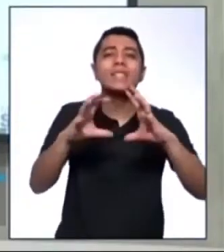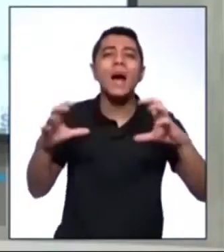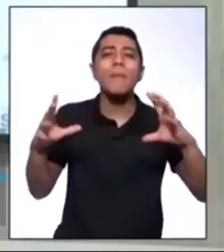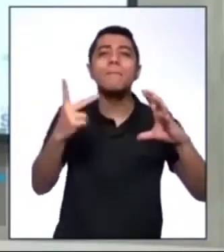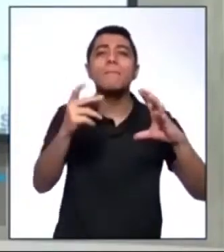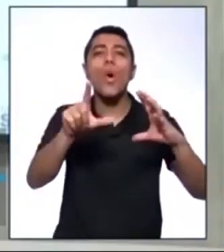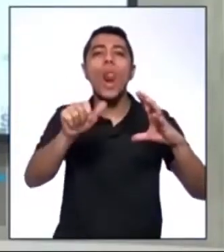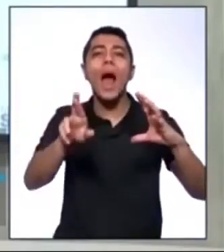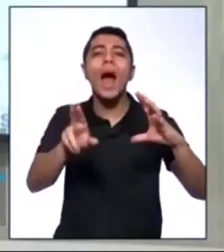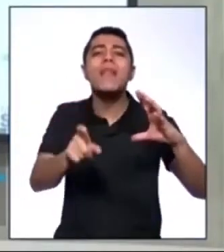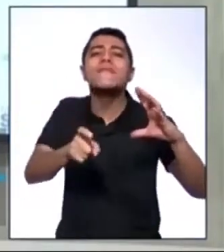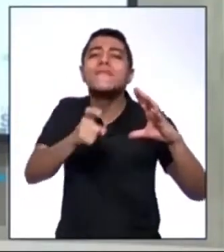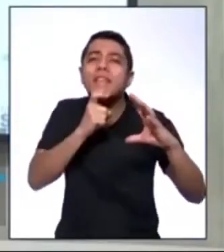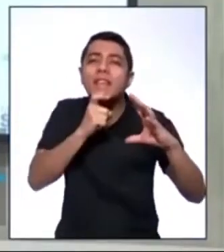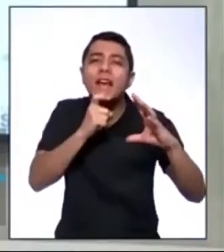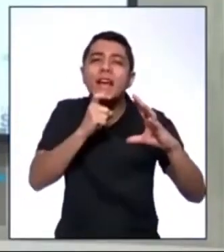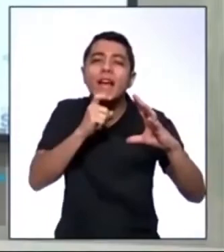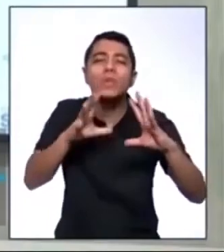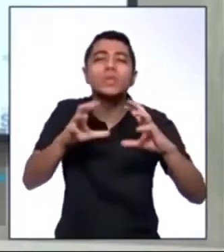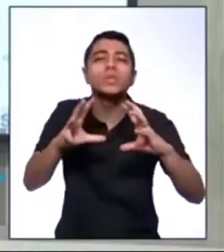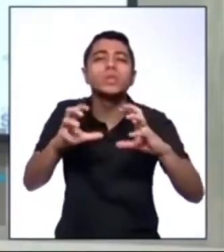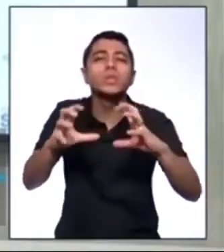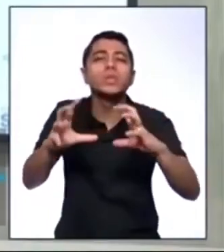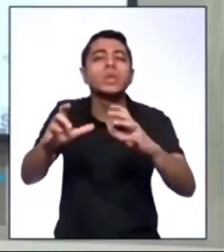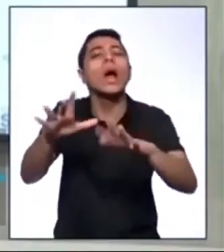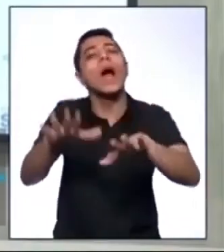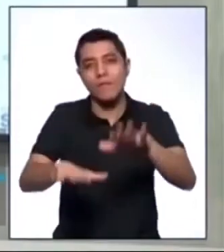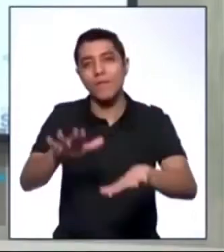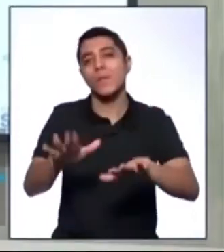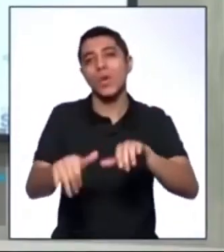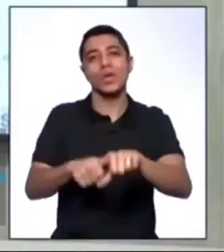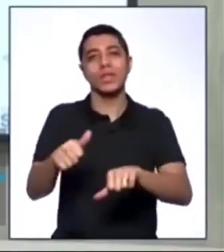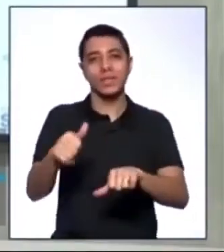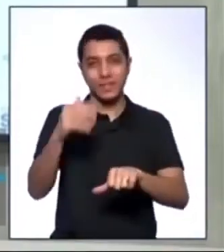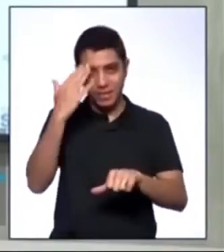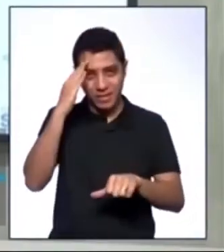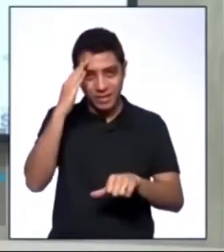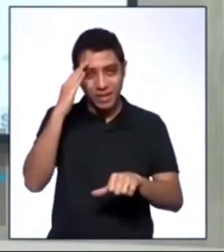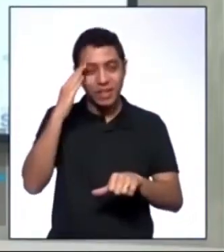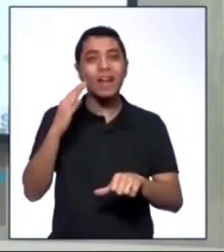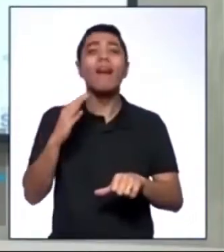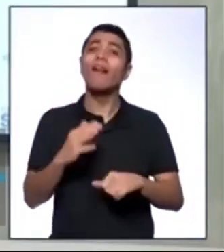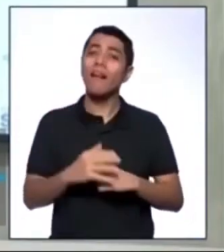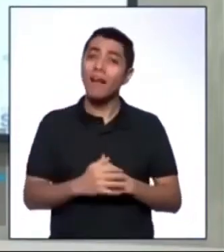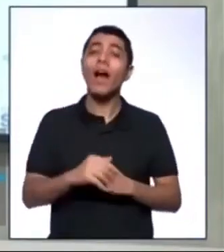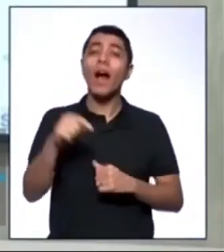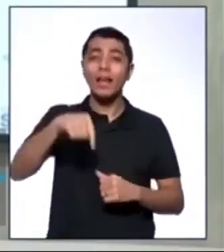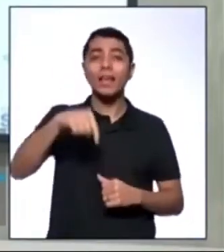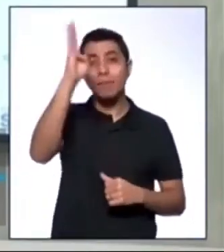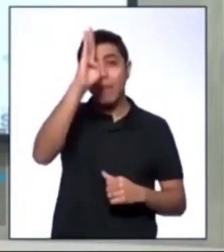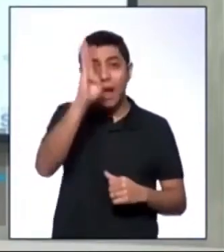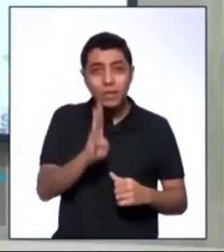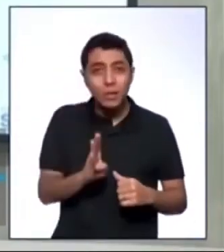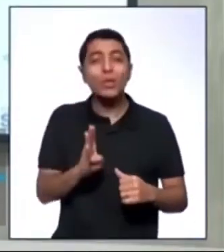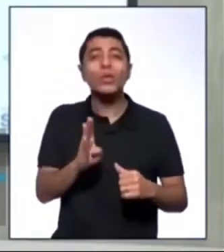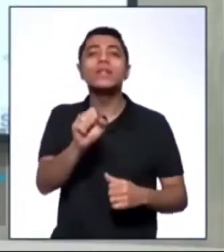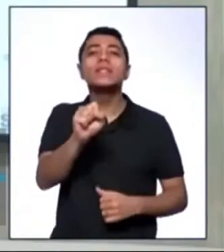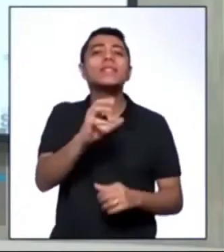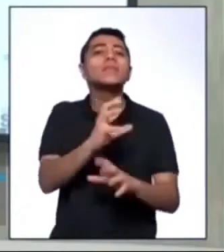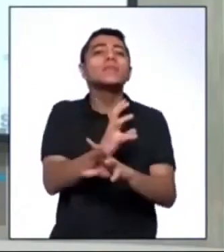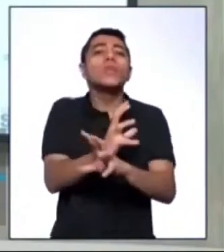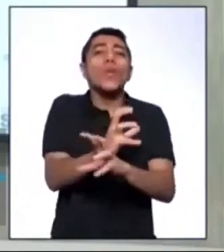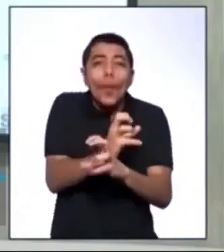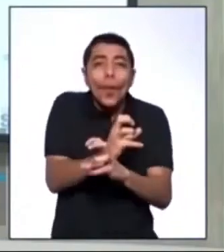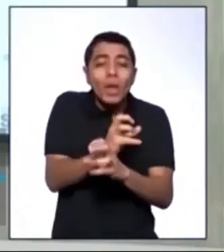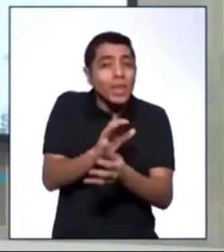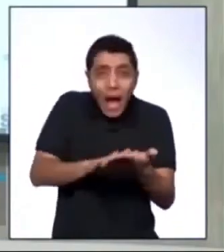com chuvas o ano todo, ou seja, com ausência de período seco, no Brasil existem 2 possibilidades. Ou é o clima